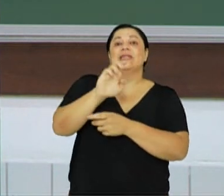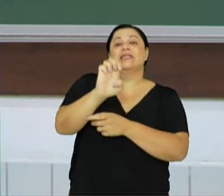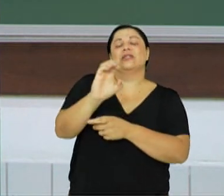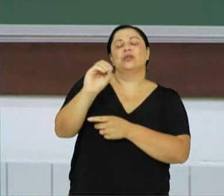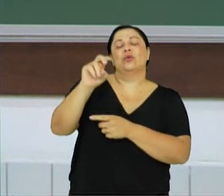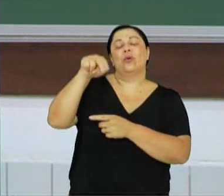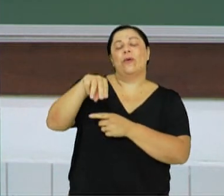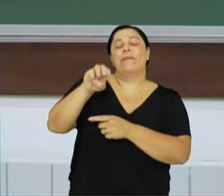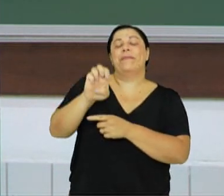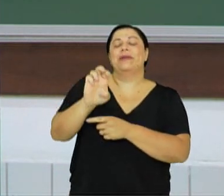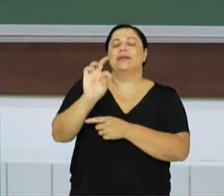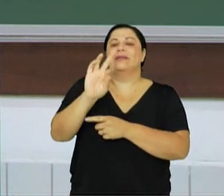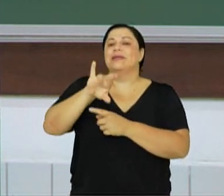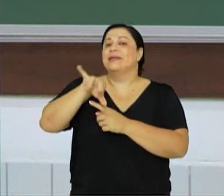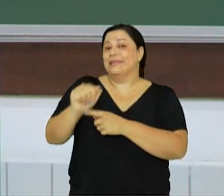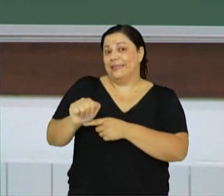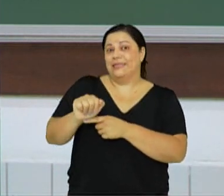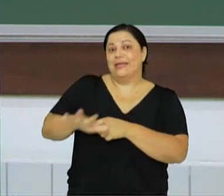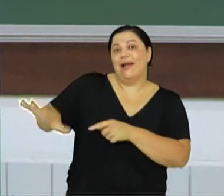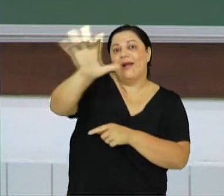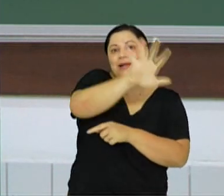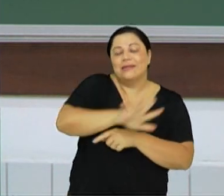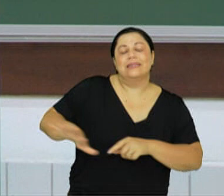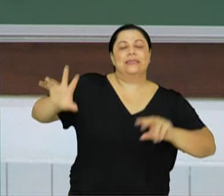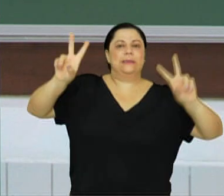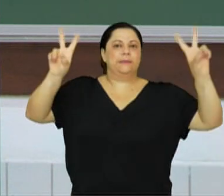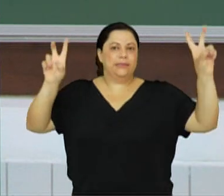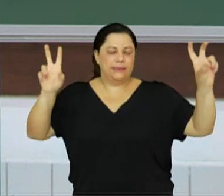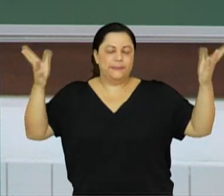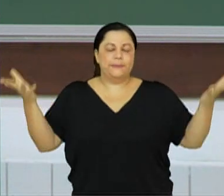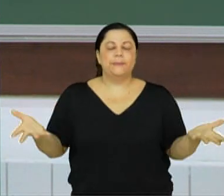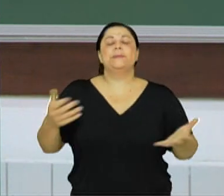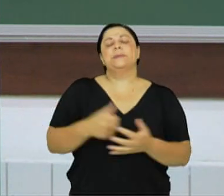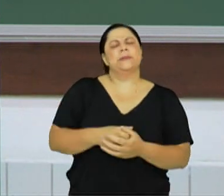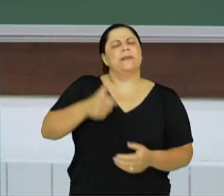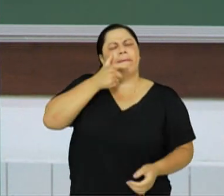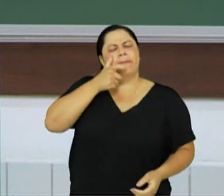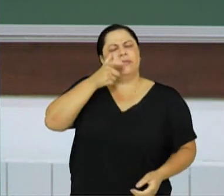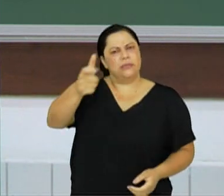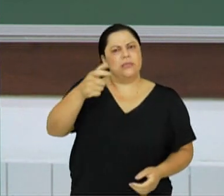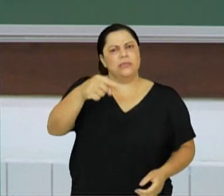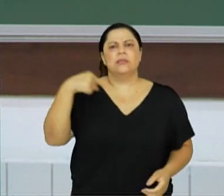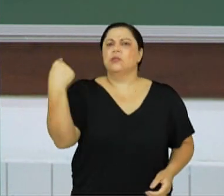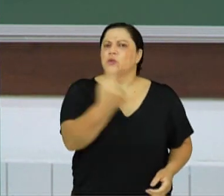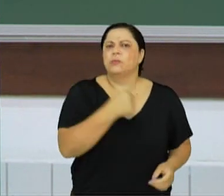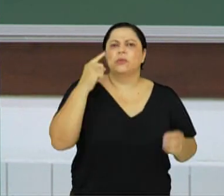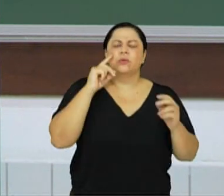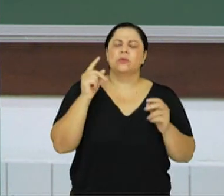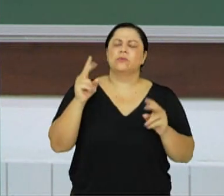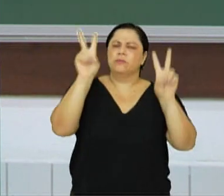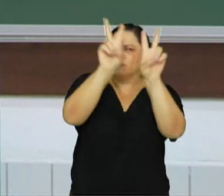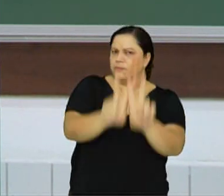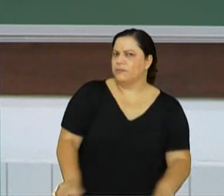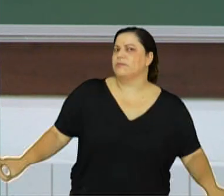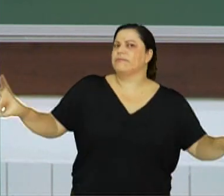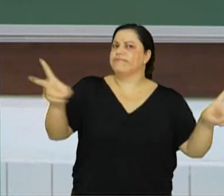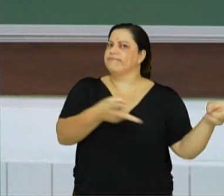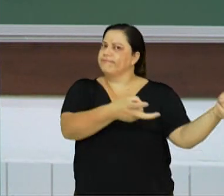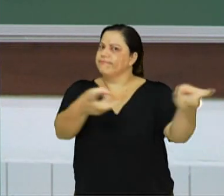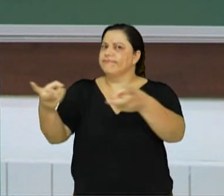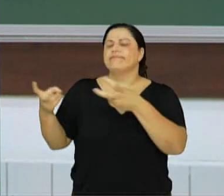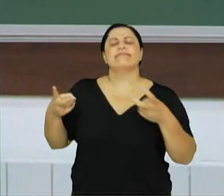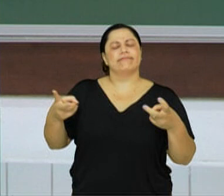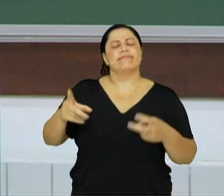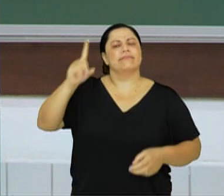espacial. Geometria espacial é uma geometria bastante interessante para nós, porque a gente consegue visualizar ela muito no nosso